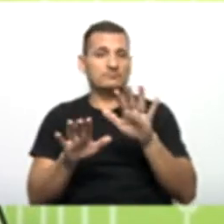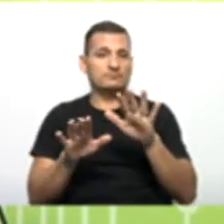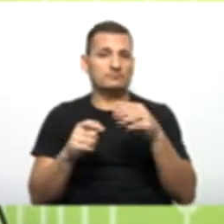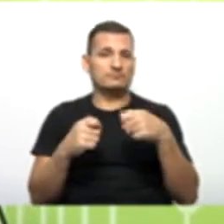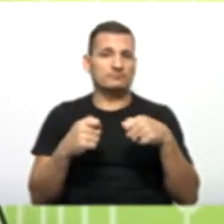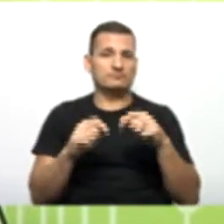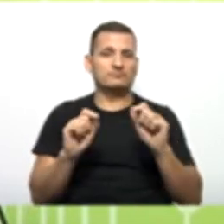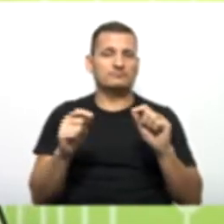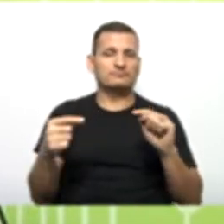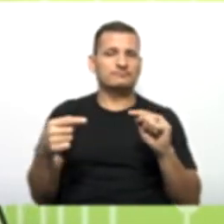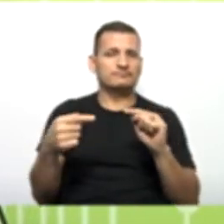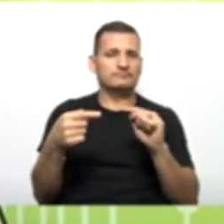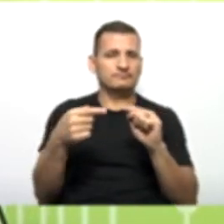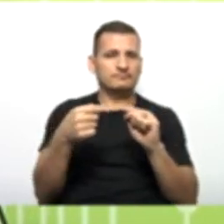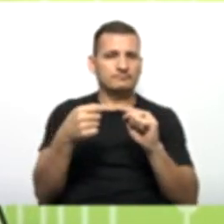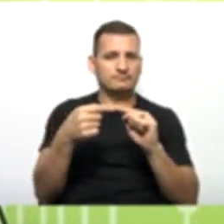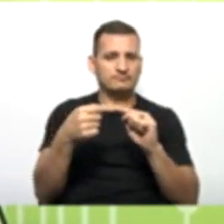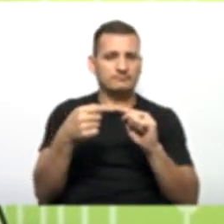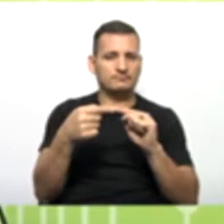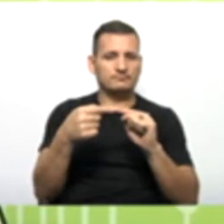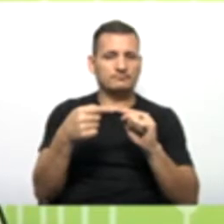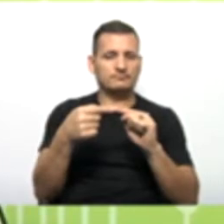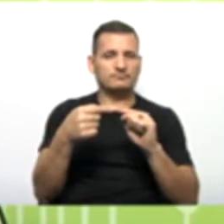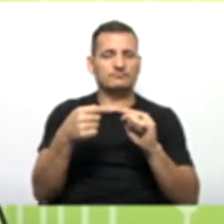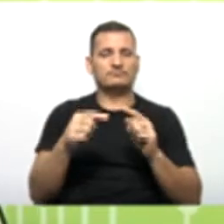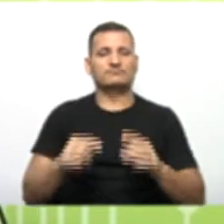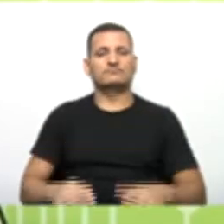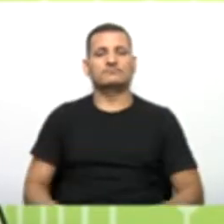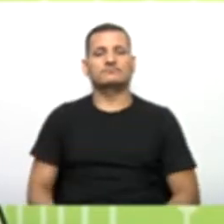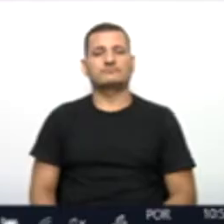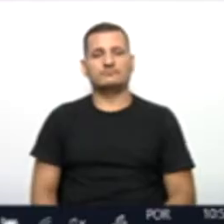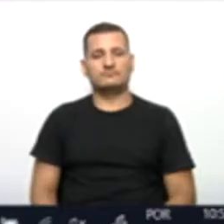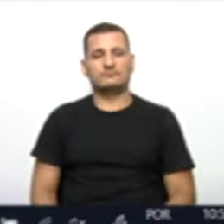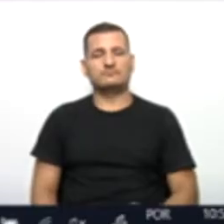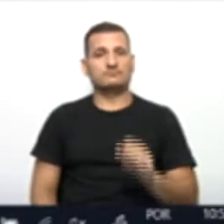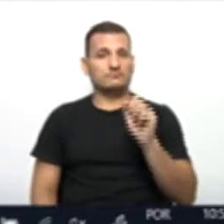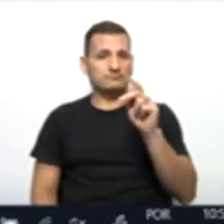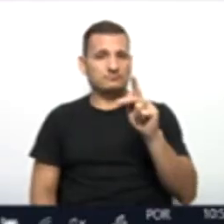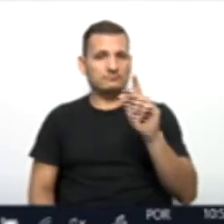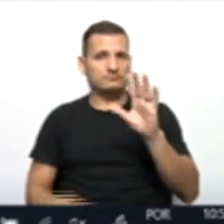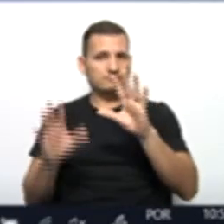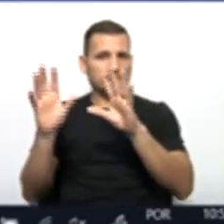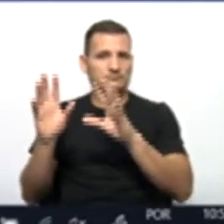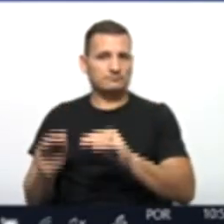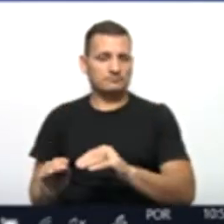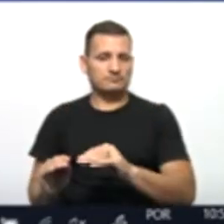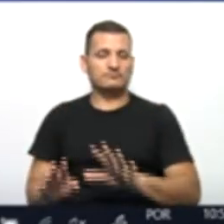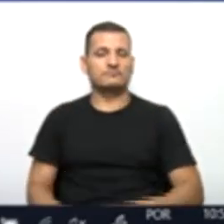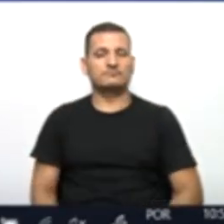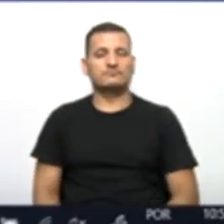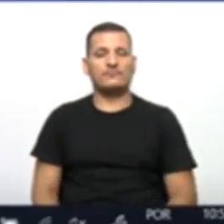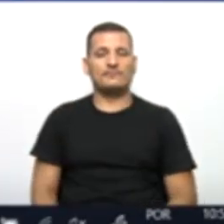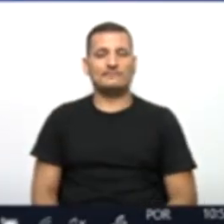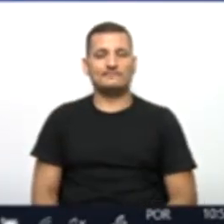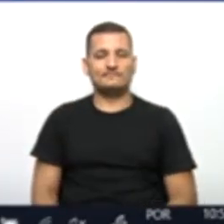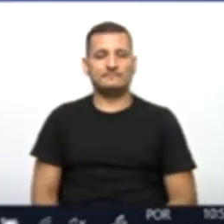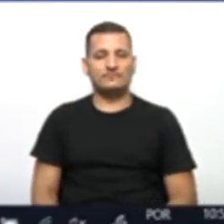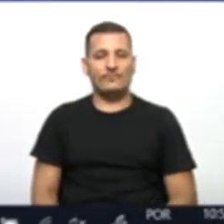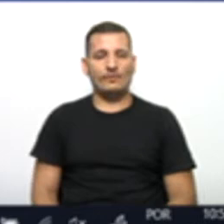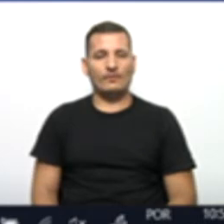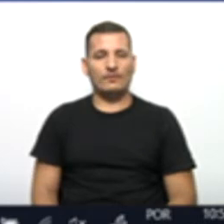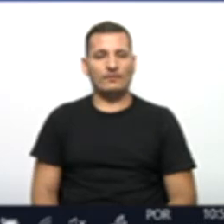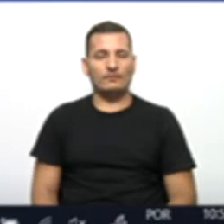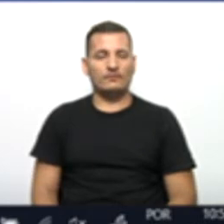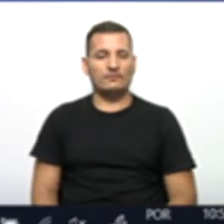conectado a a sua página ao banco então vou fechar aqui tá pessoal vou fechar o nosso ambiente não vamos